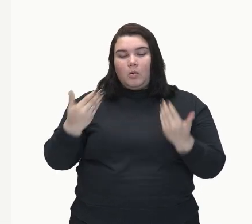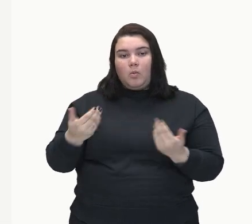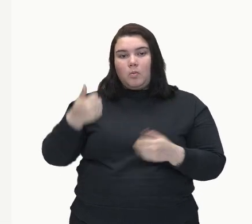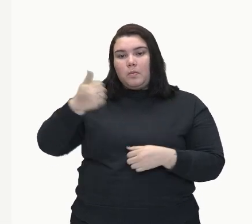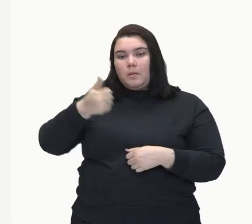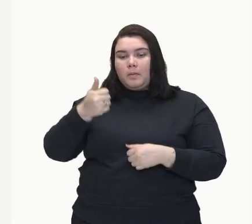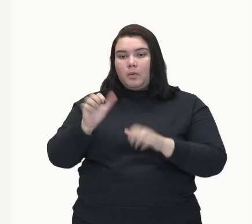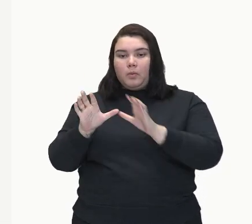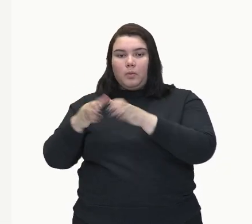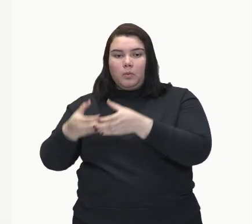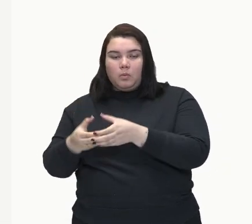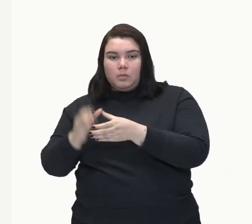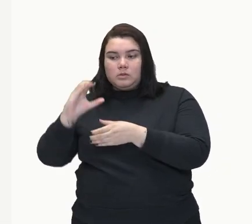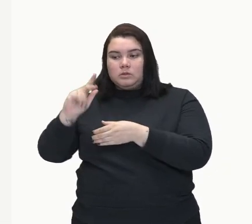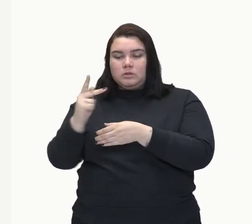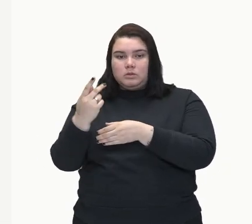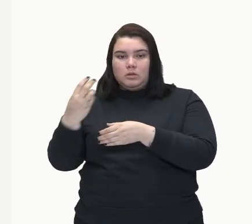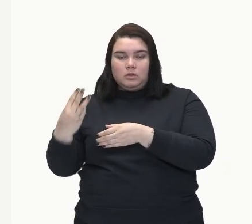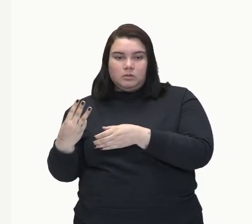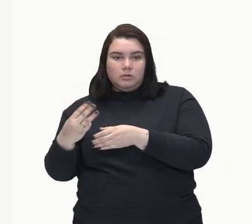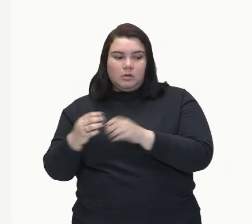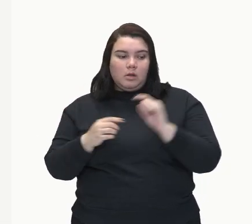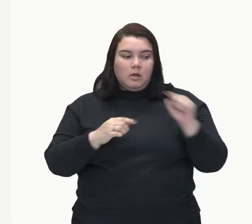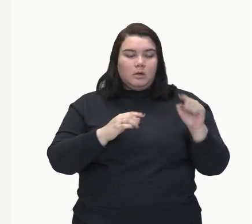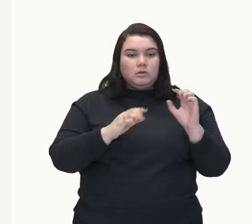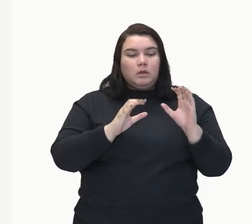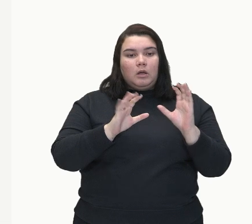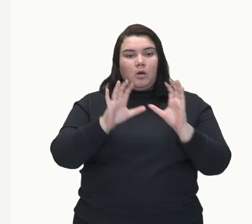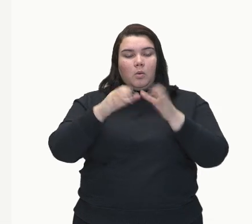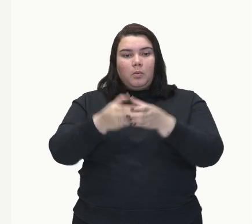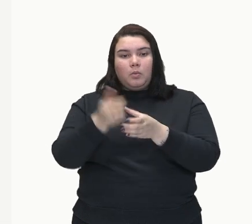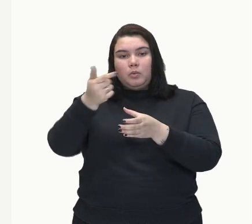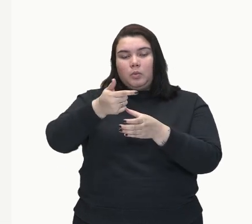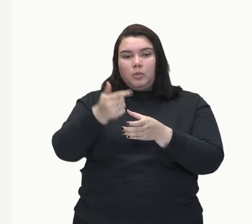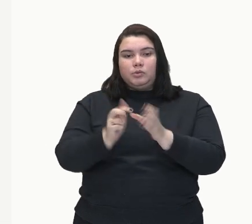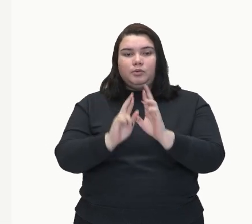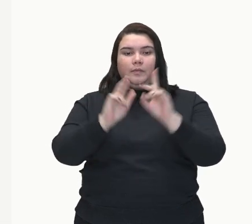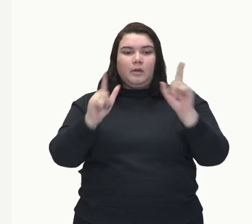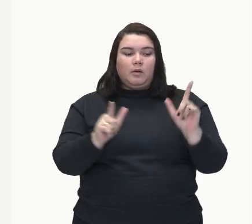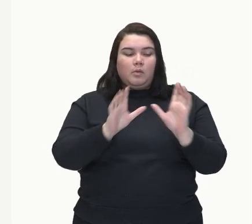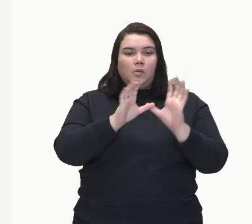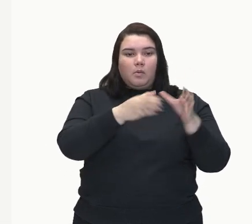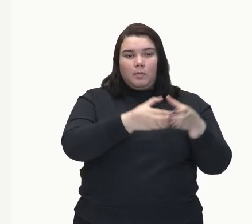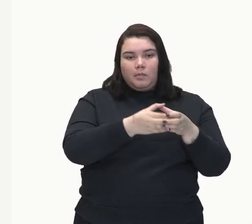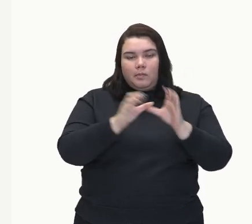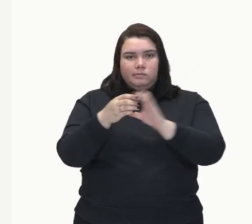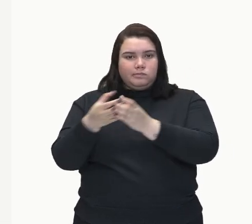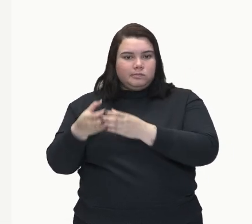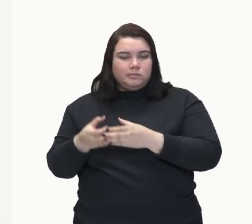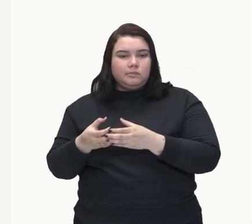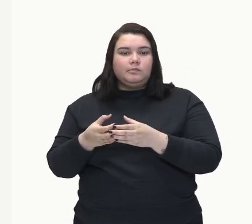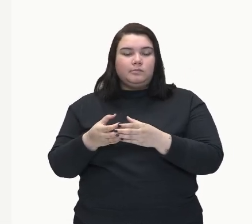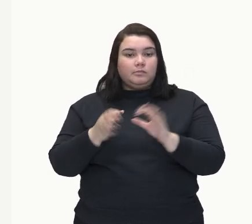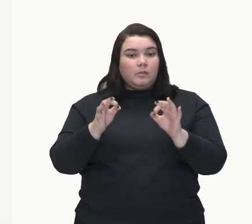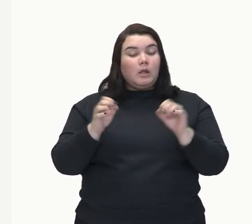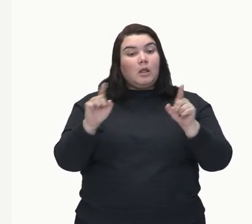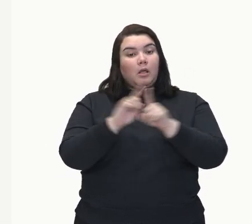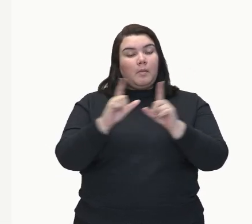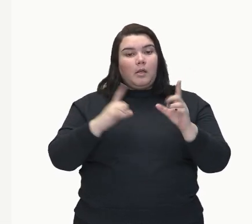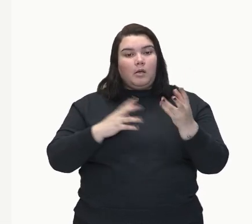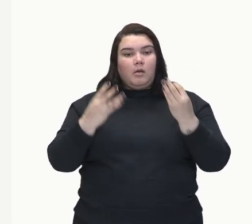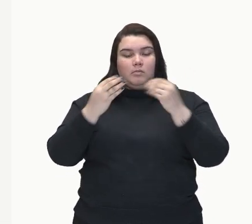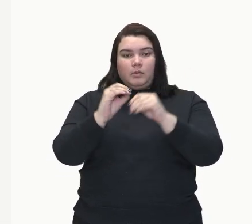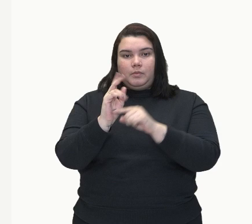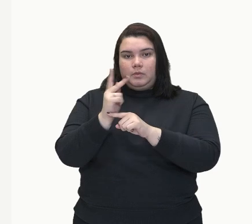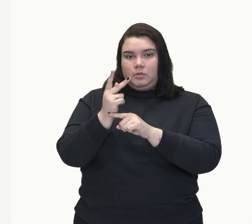CH3, esse ligante 2 é diferente, esse ligante aqui é diferente, e não esqueçam que tem o hidrogênio, que é o 4º